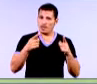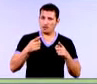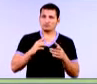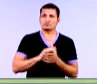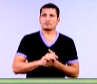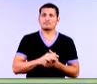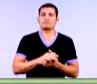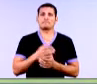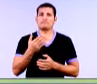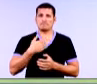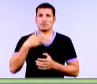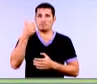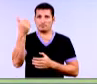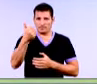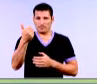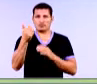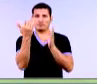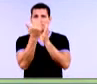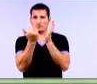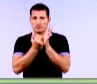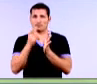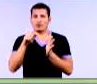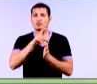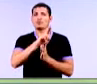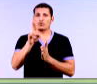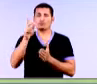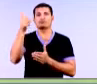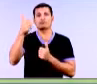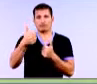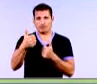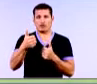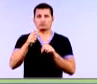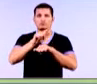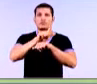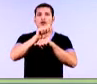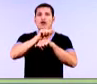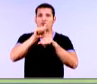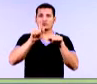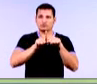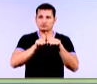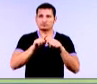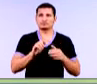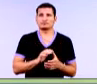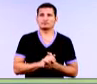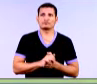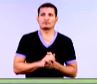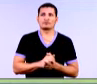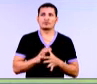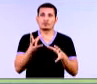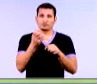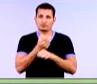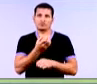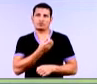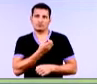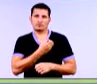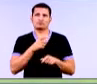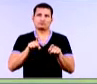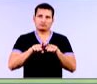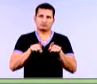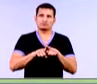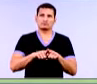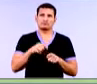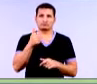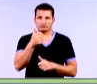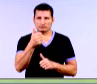é um nome válido para um nome de um algoritmo. Somar números também é um nome válido.